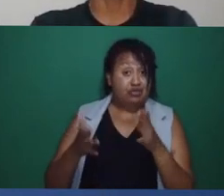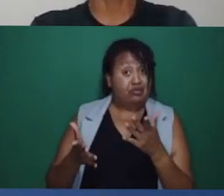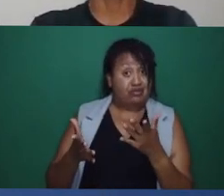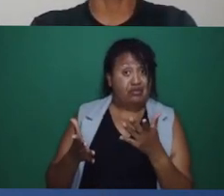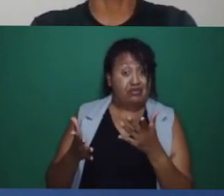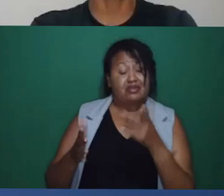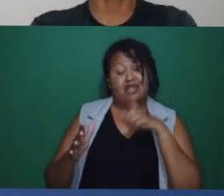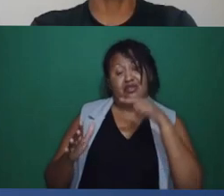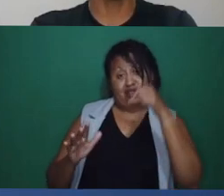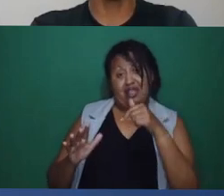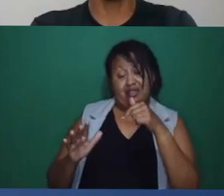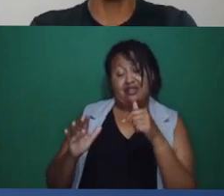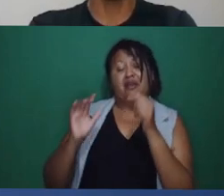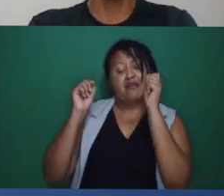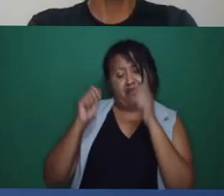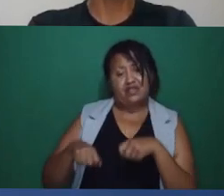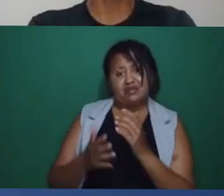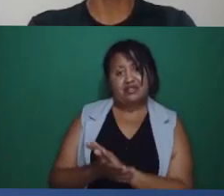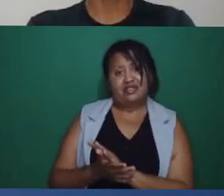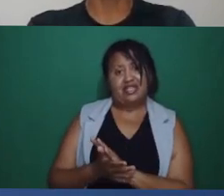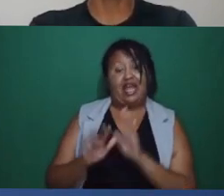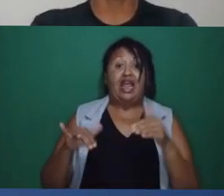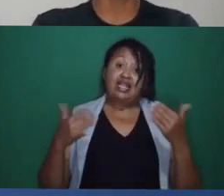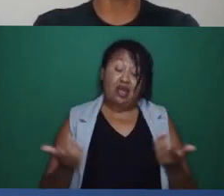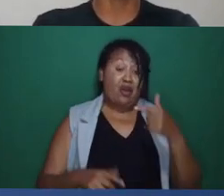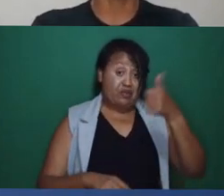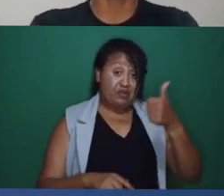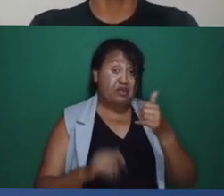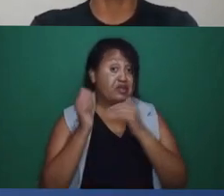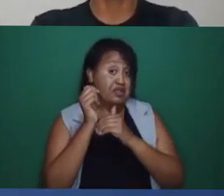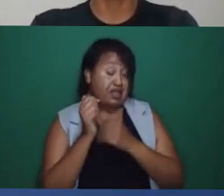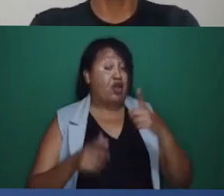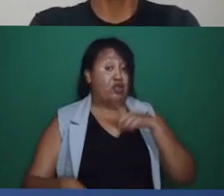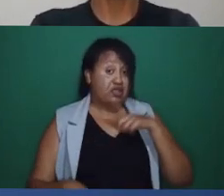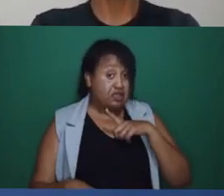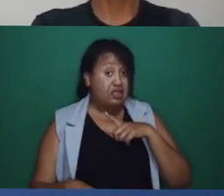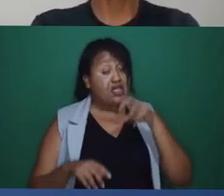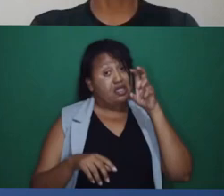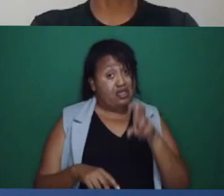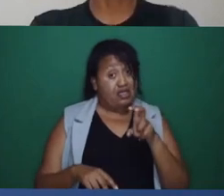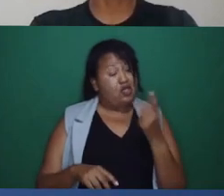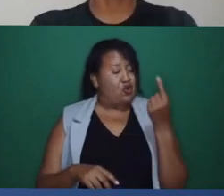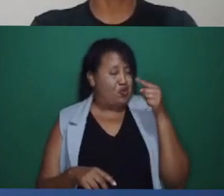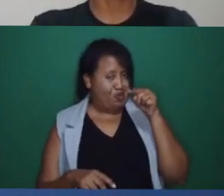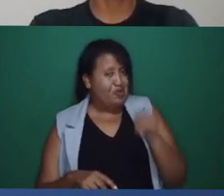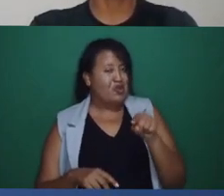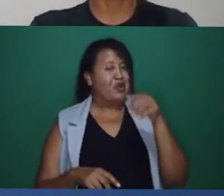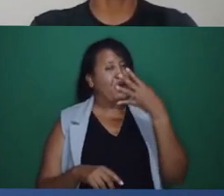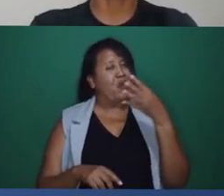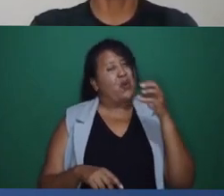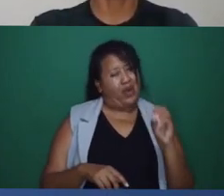eu tenho sete possibilidades sendo assim a primeira senha eu tinha 5.040